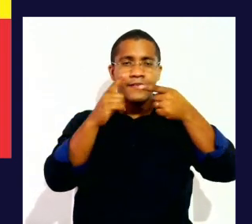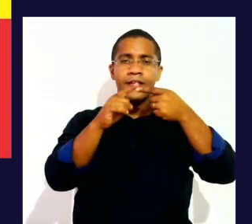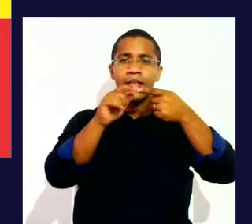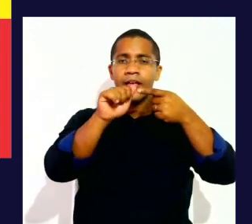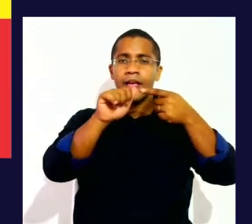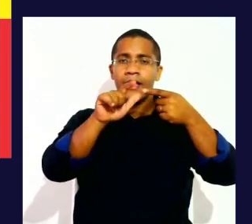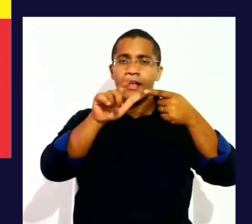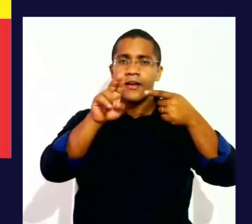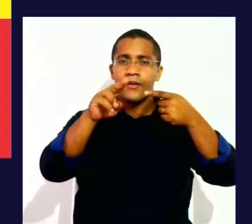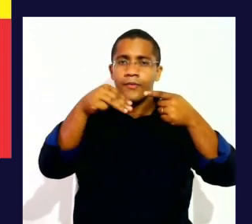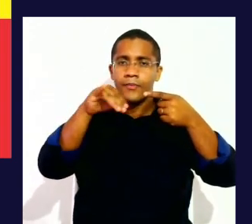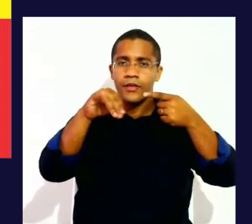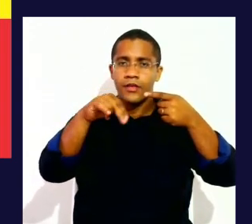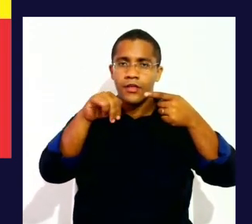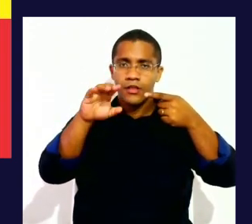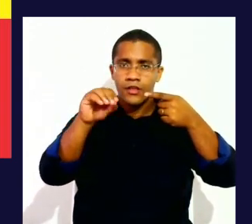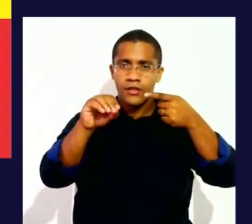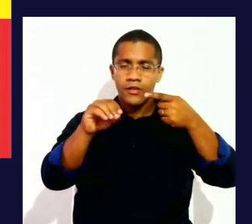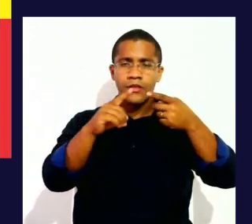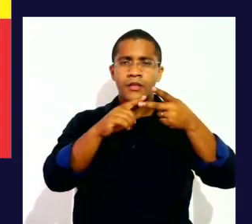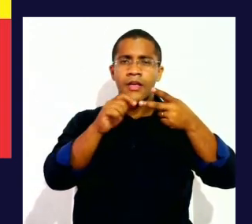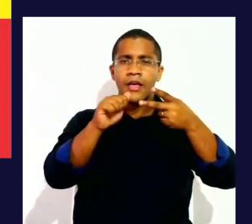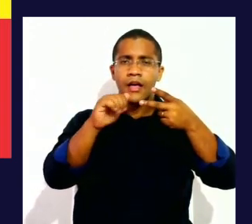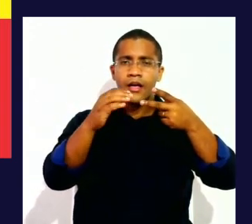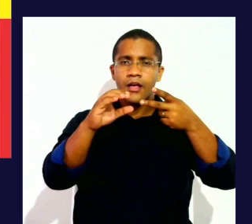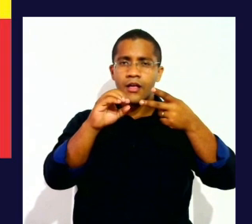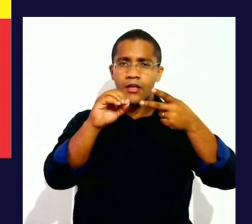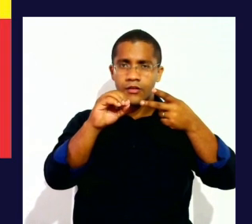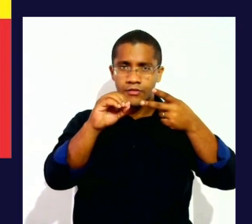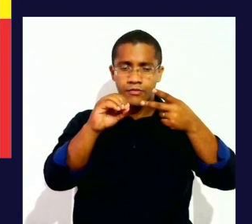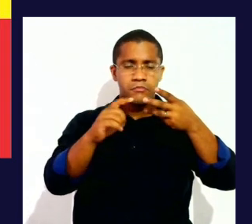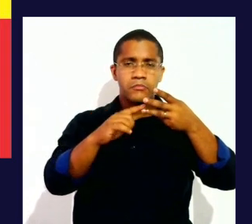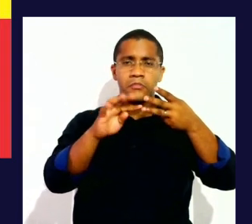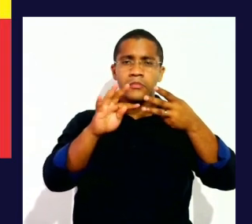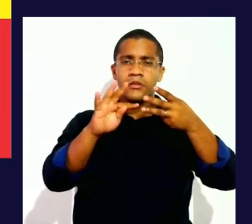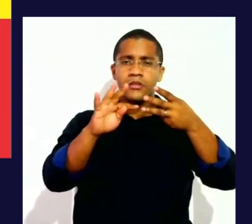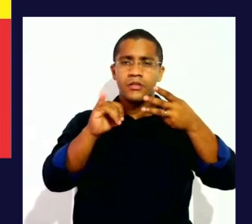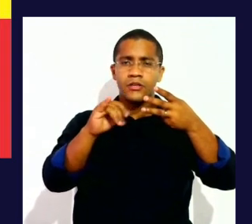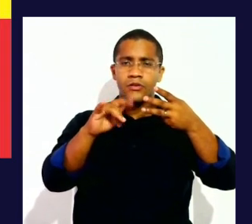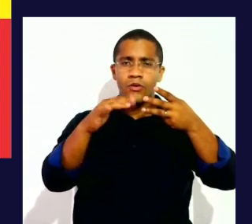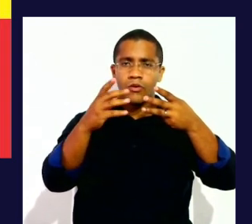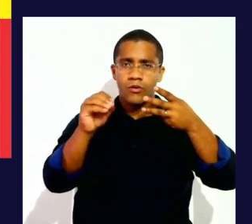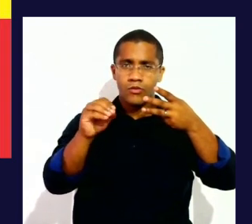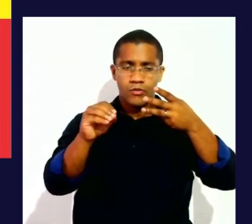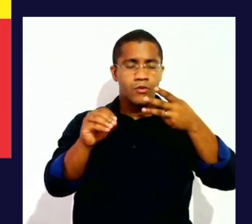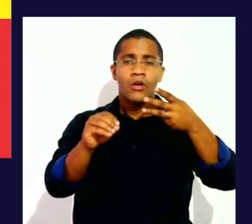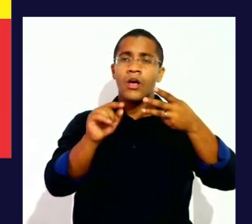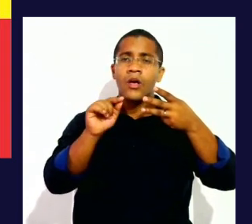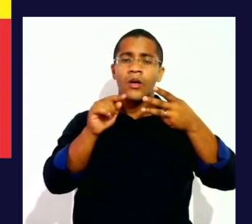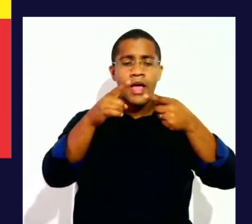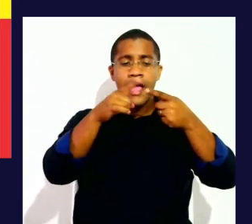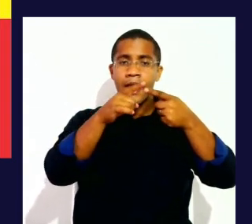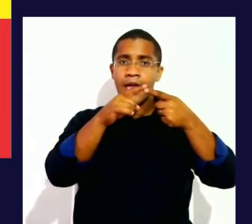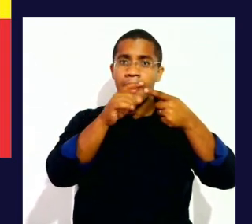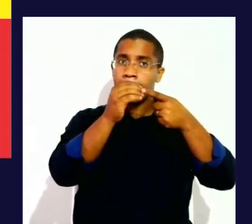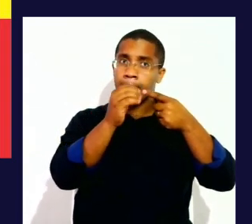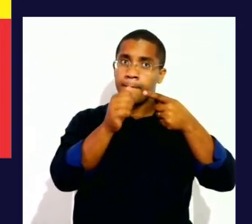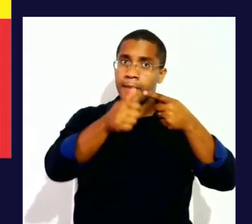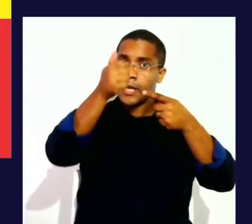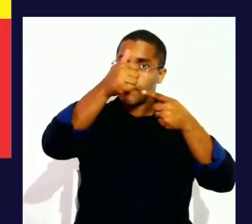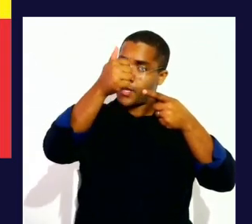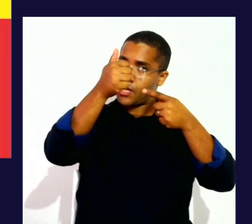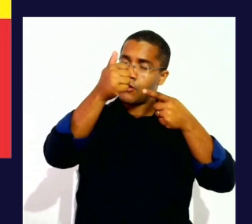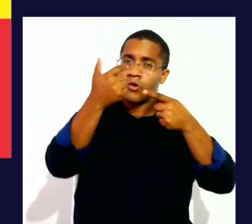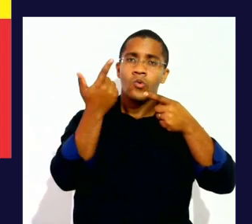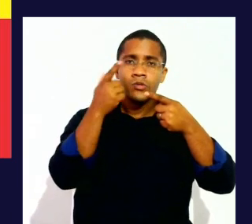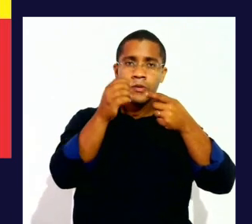do alumínio e do aço e do tijolo, o alumínio ele vai conduzir mais calor do que o aço